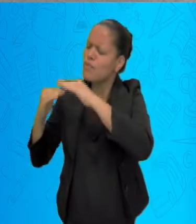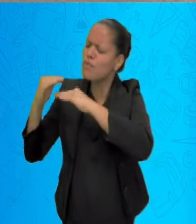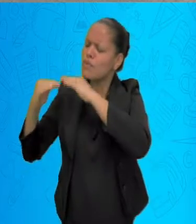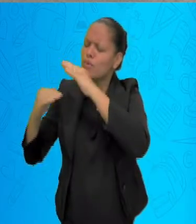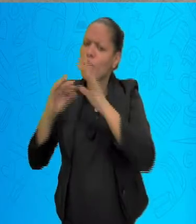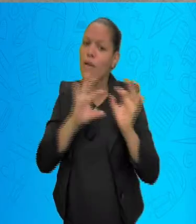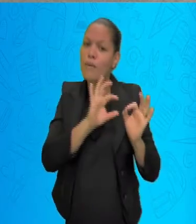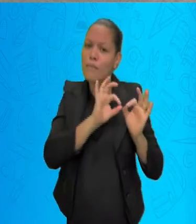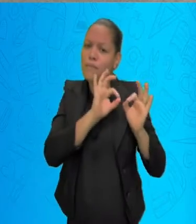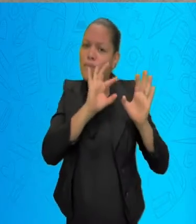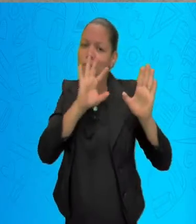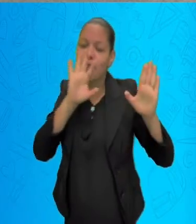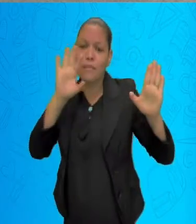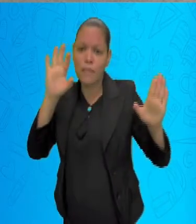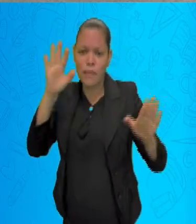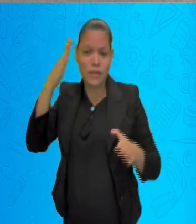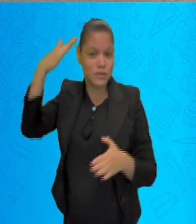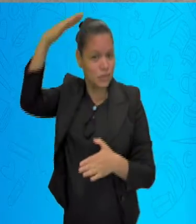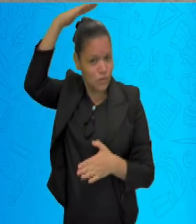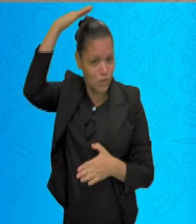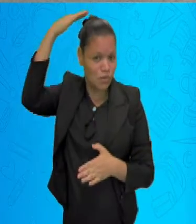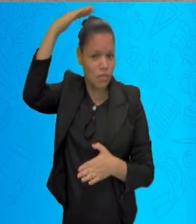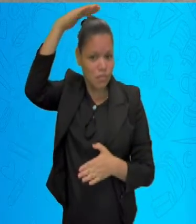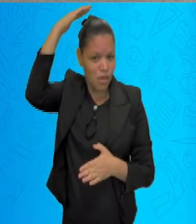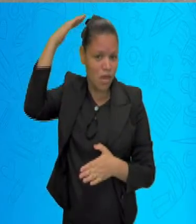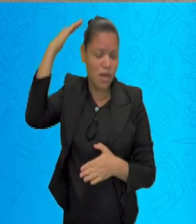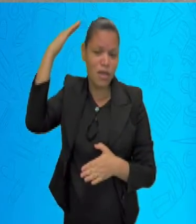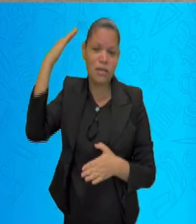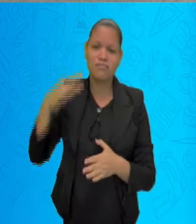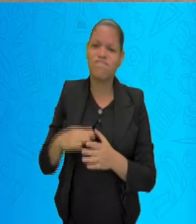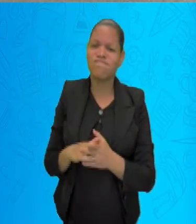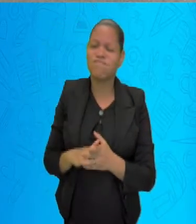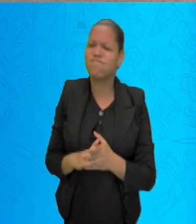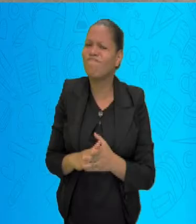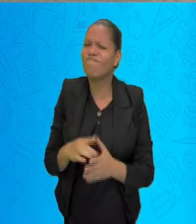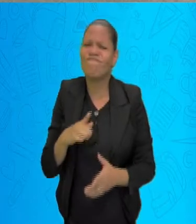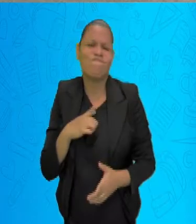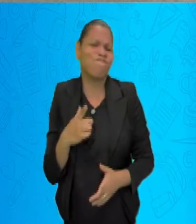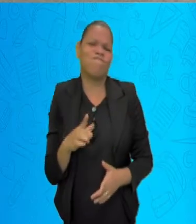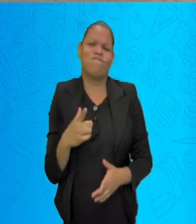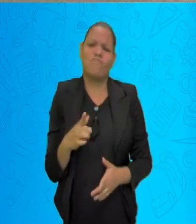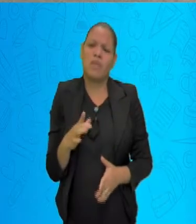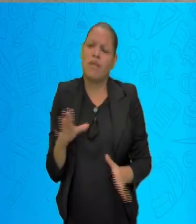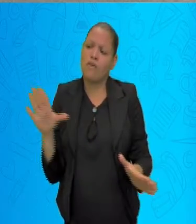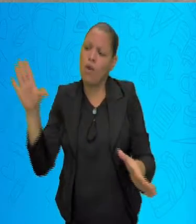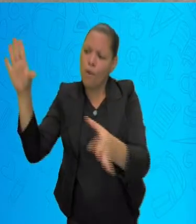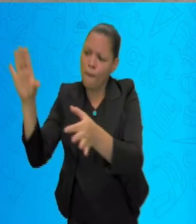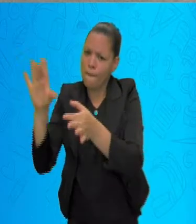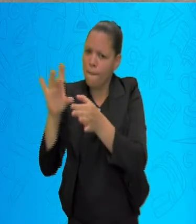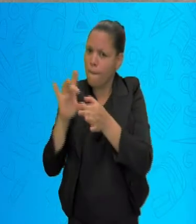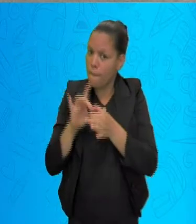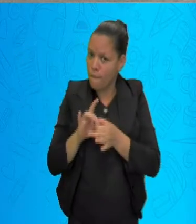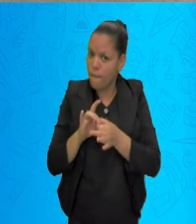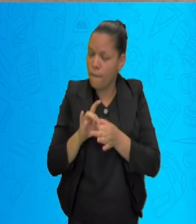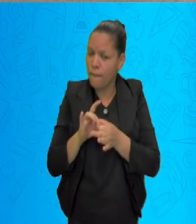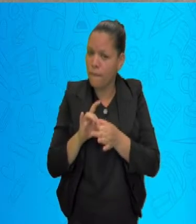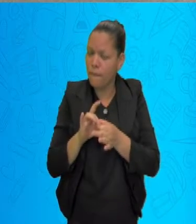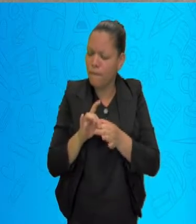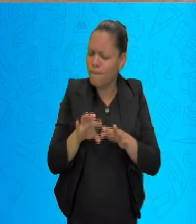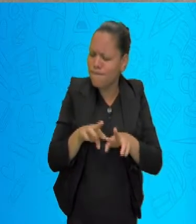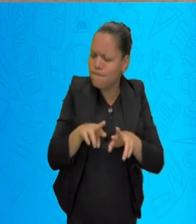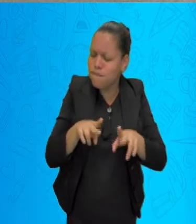homogêneo. Pelo contrário, uniu grupos e alianças com diferentes